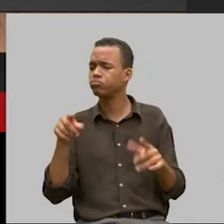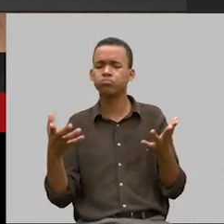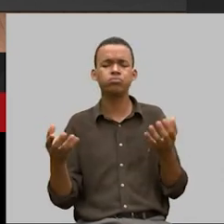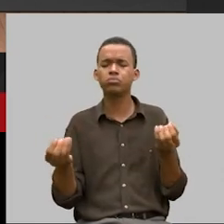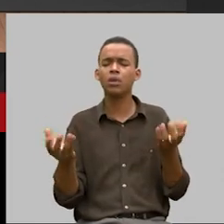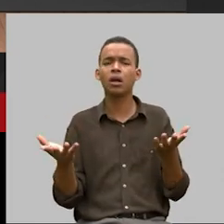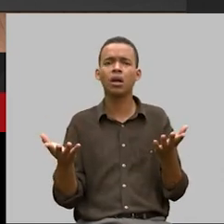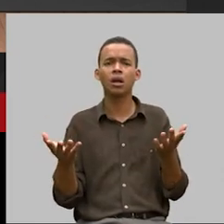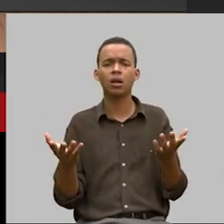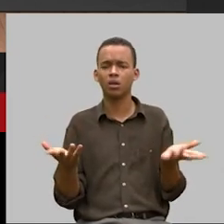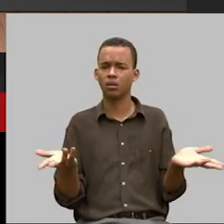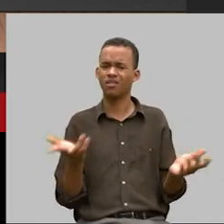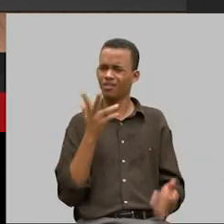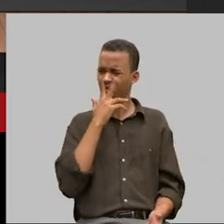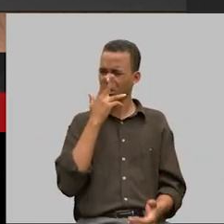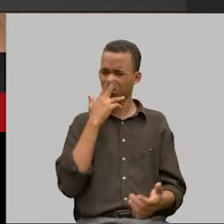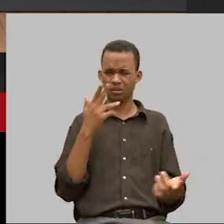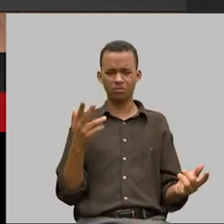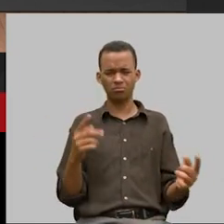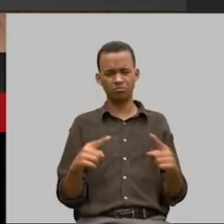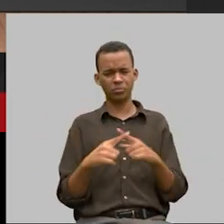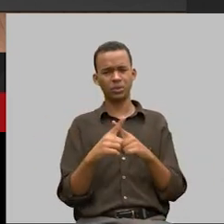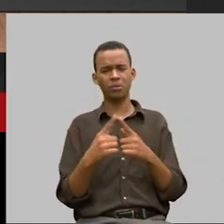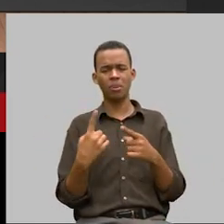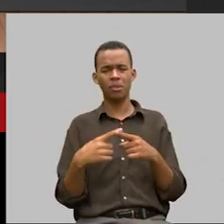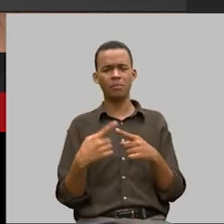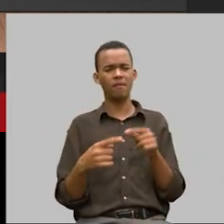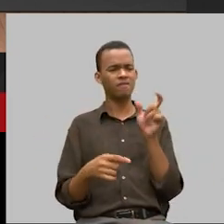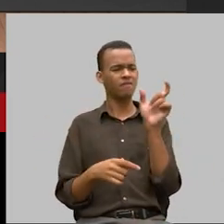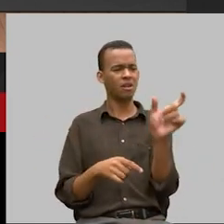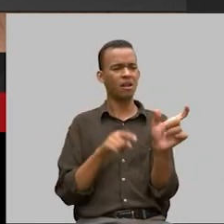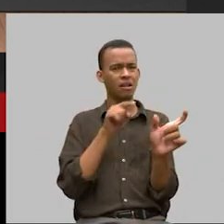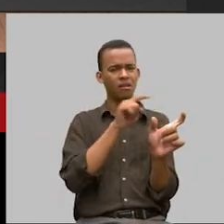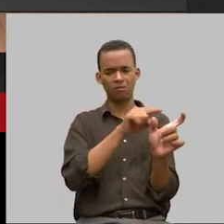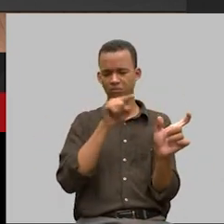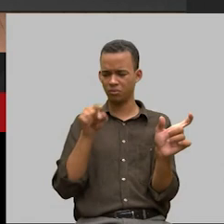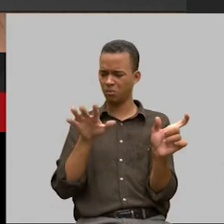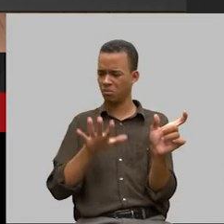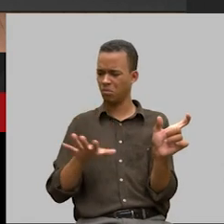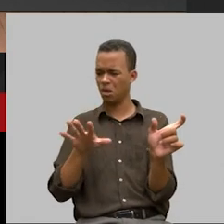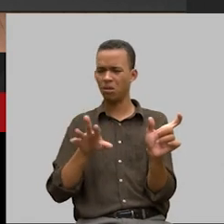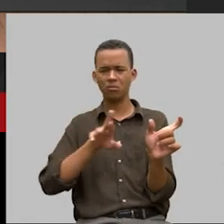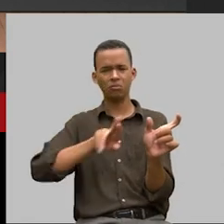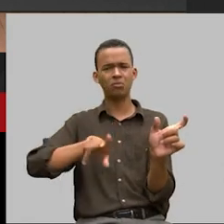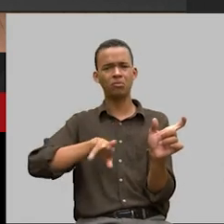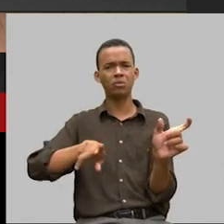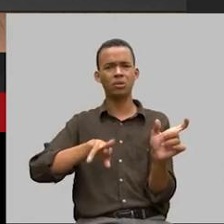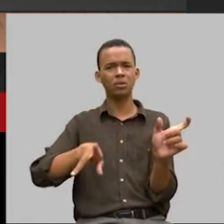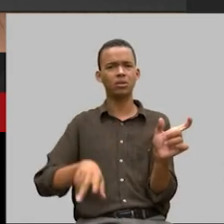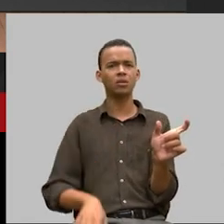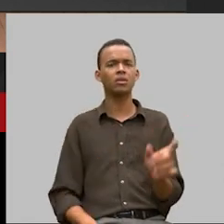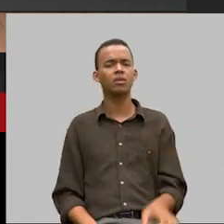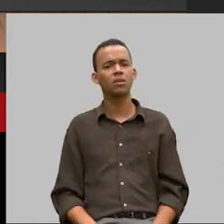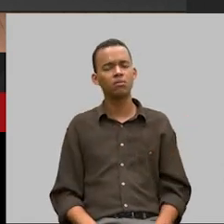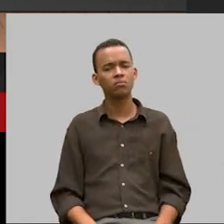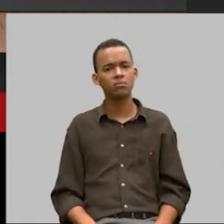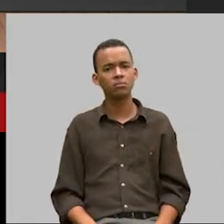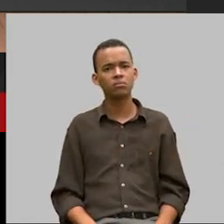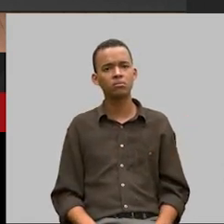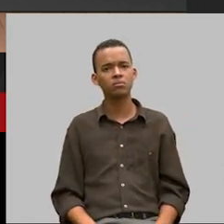que lindo né para se contrapor os foram lá em África olharam pro povo falaram assim esse chama Preto esse chama